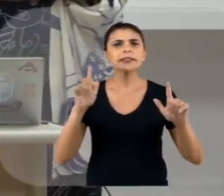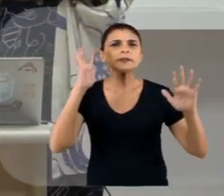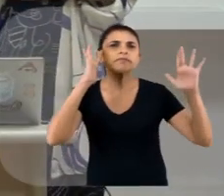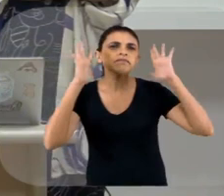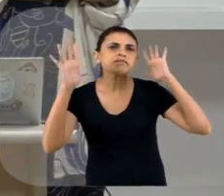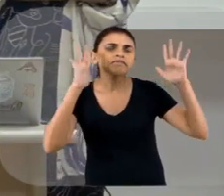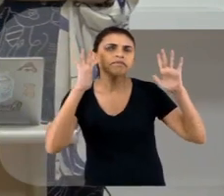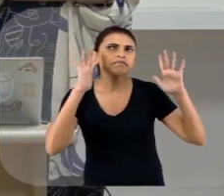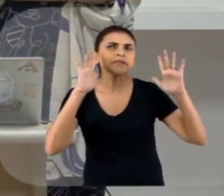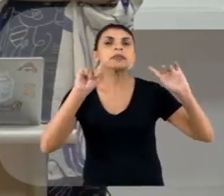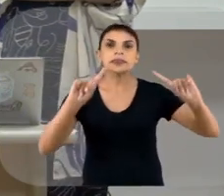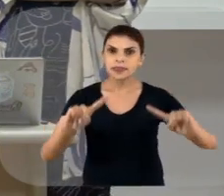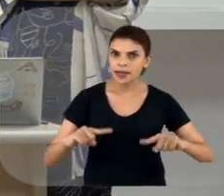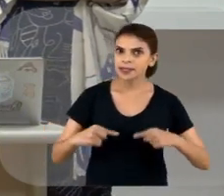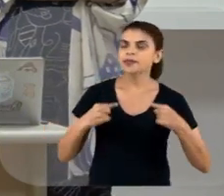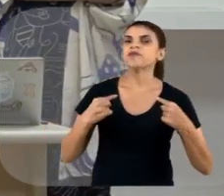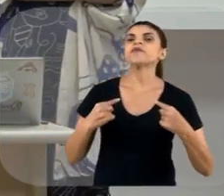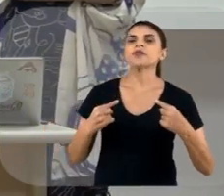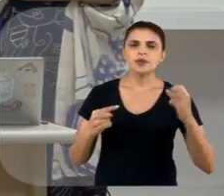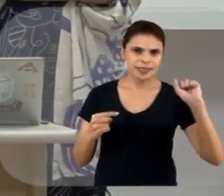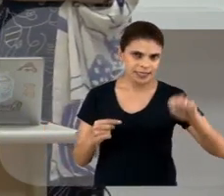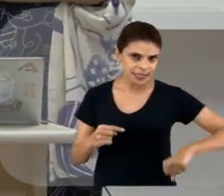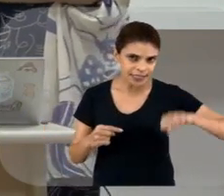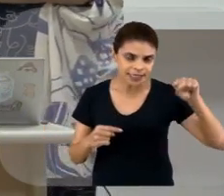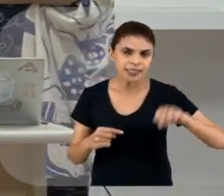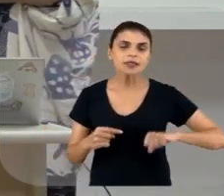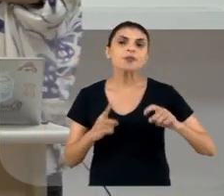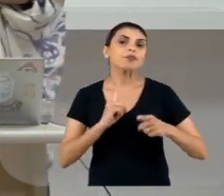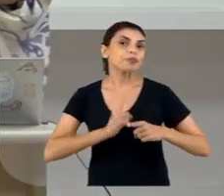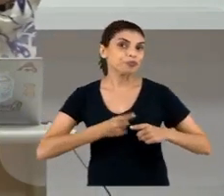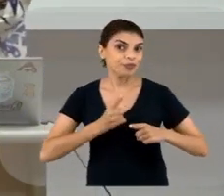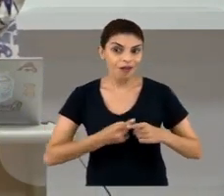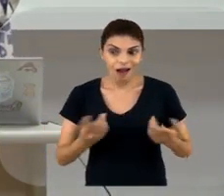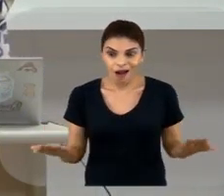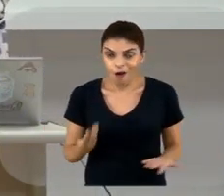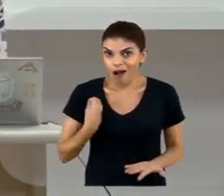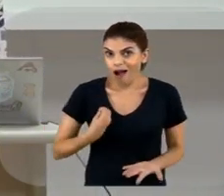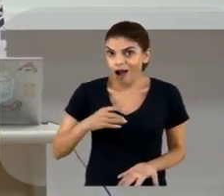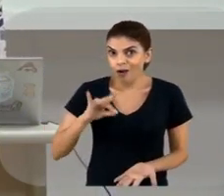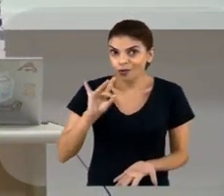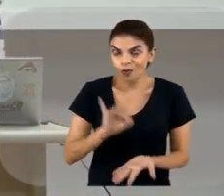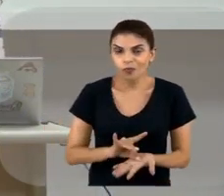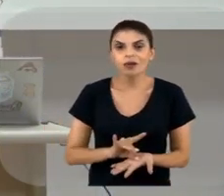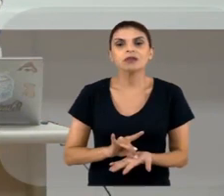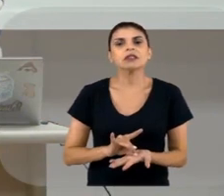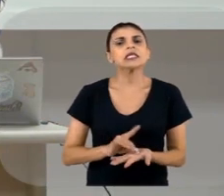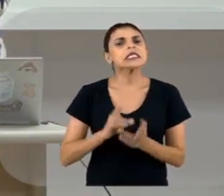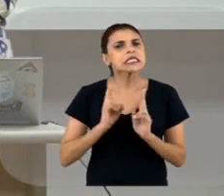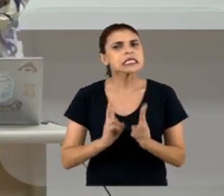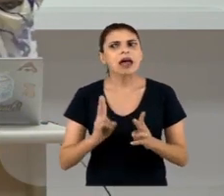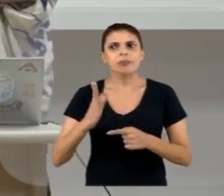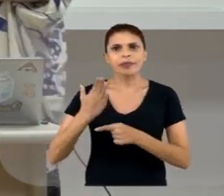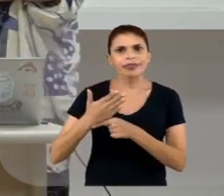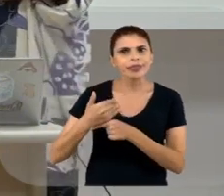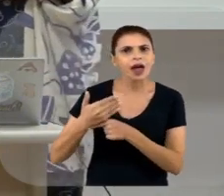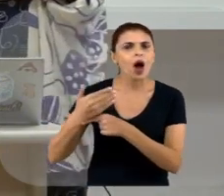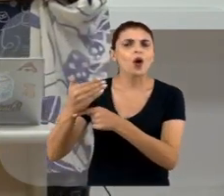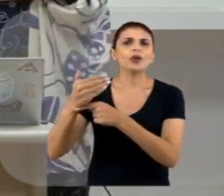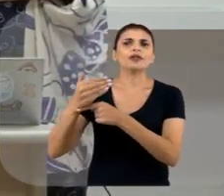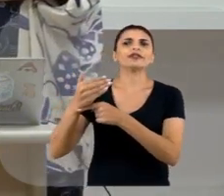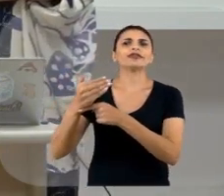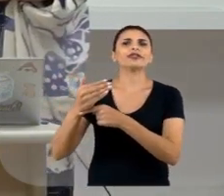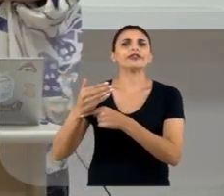que a gente tem hoje, né, num cenário do atual? É a presença, né, da tecnologia